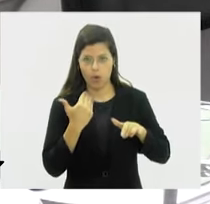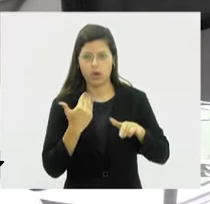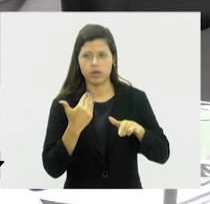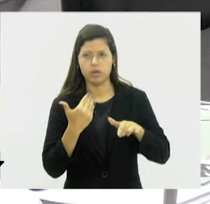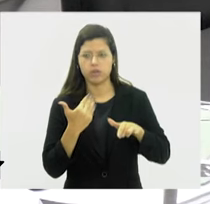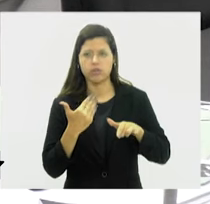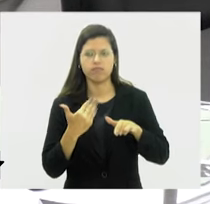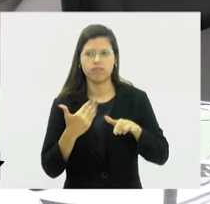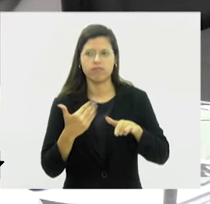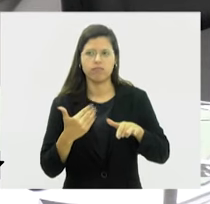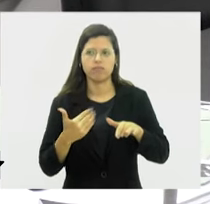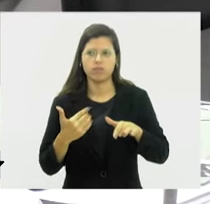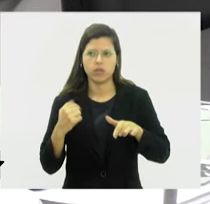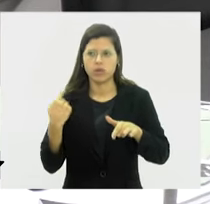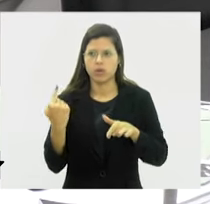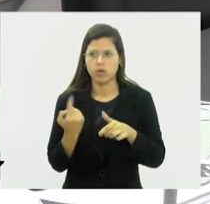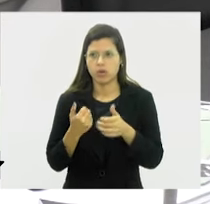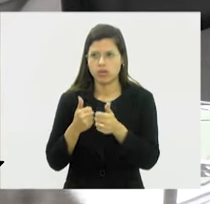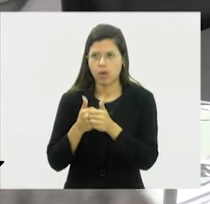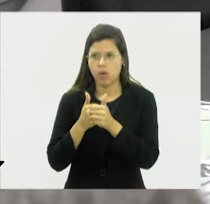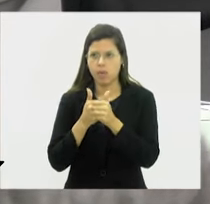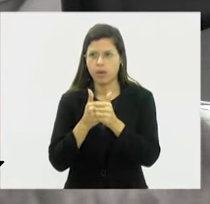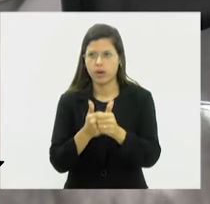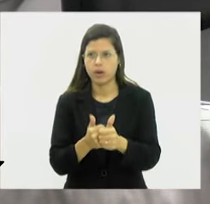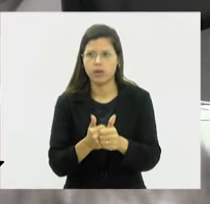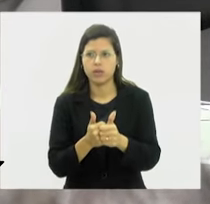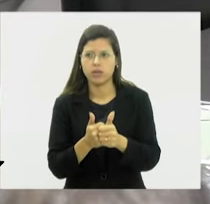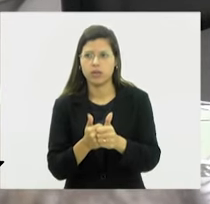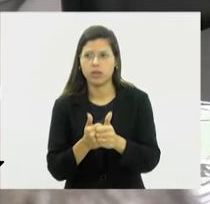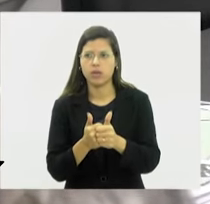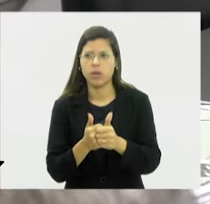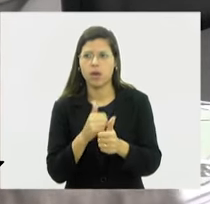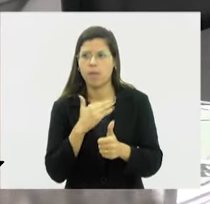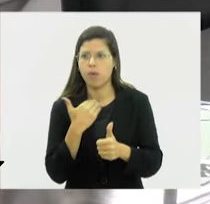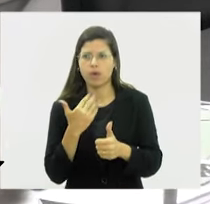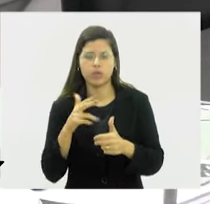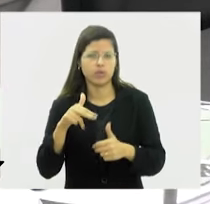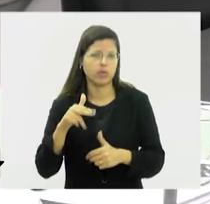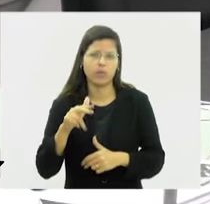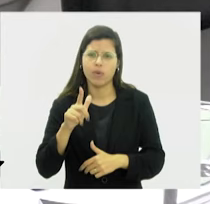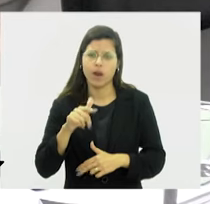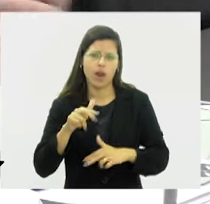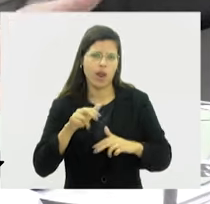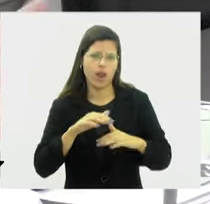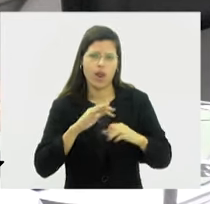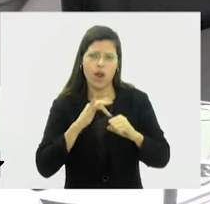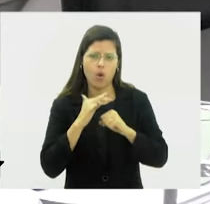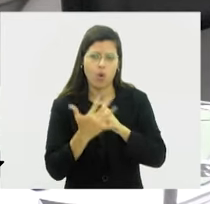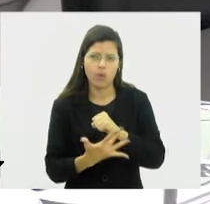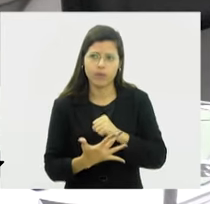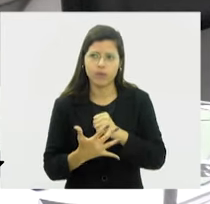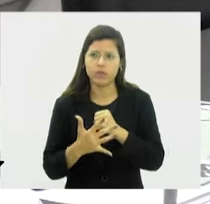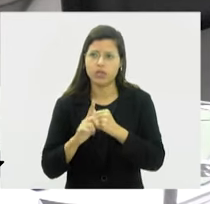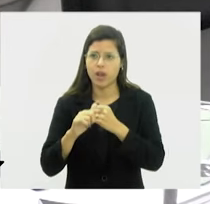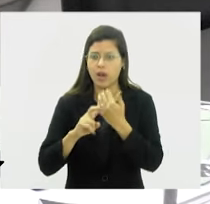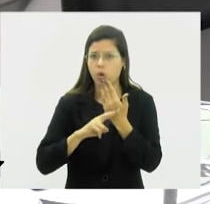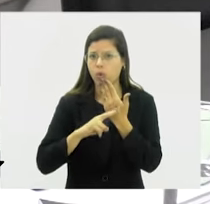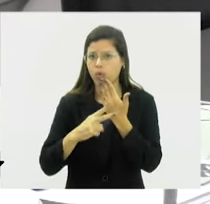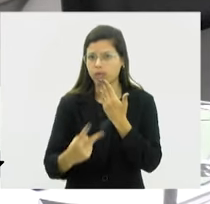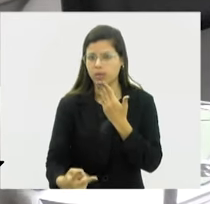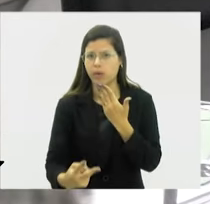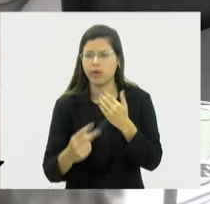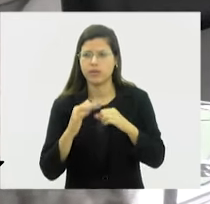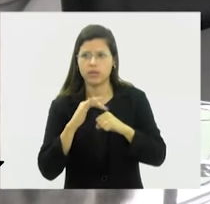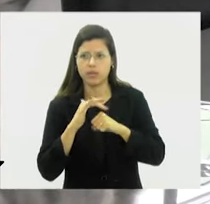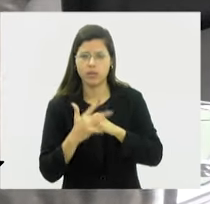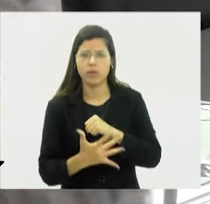pelo menos naqueles que a gente acompanhou, a causa-morte nunca é o Covid. Na verdade, é as consequências do Covid. Seria